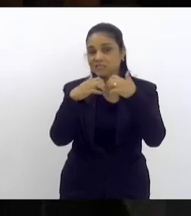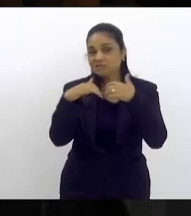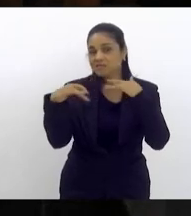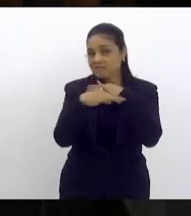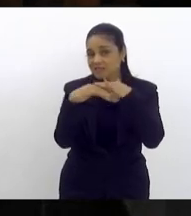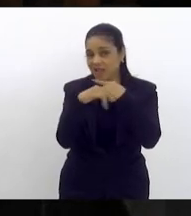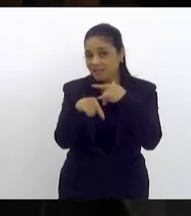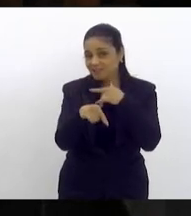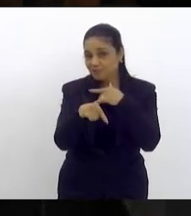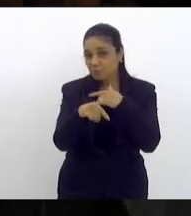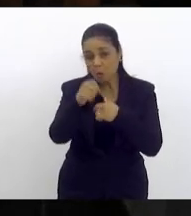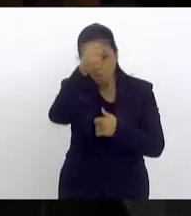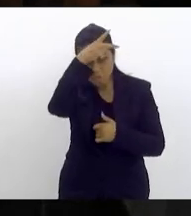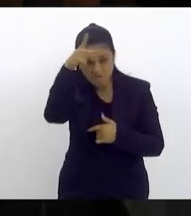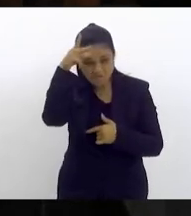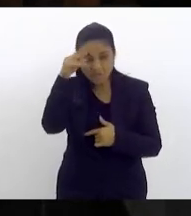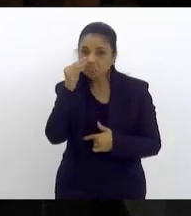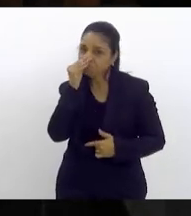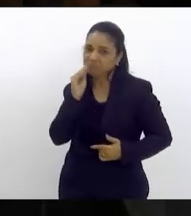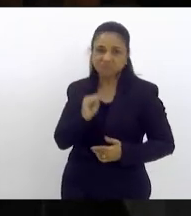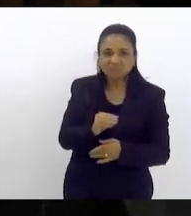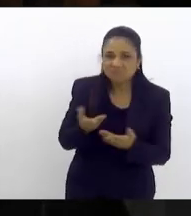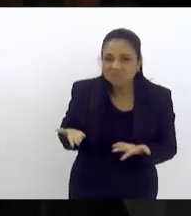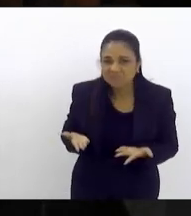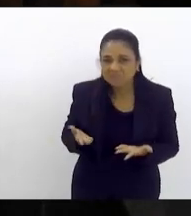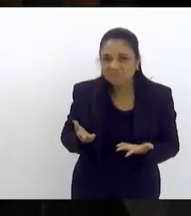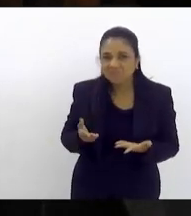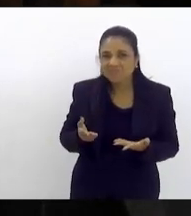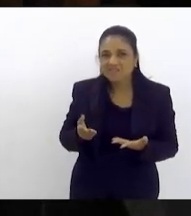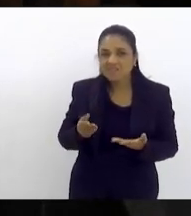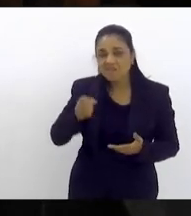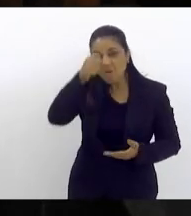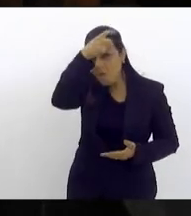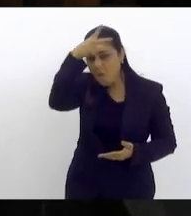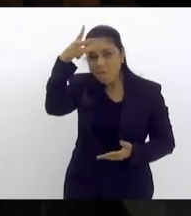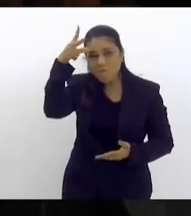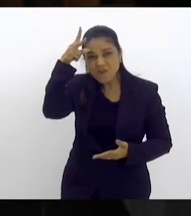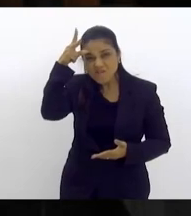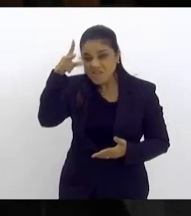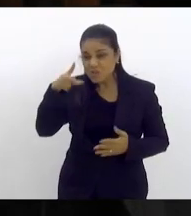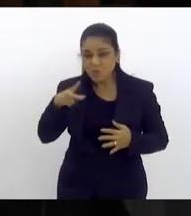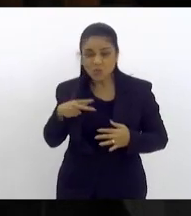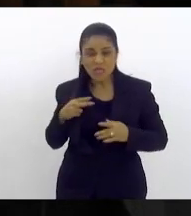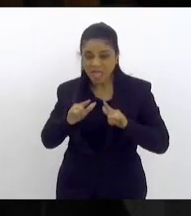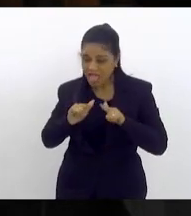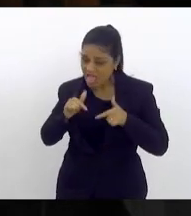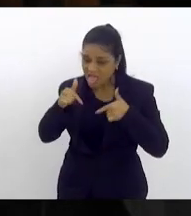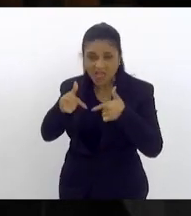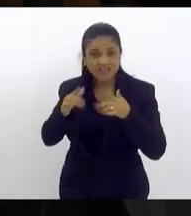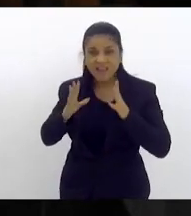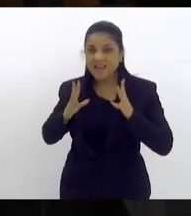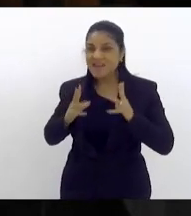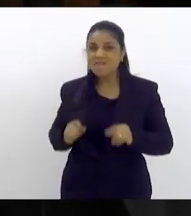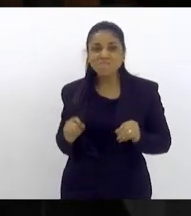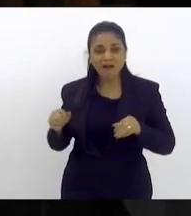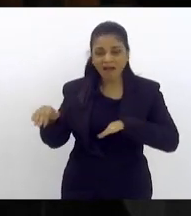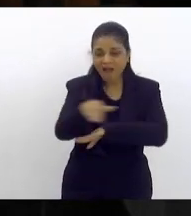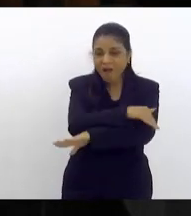tranquilo com a palavra ele não se dignou a limpar as ruas da cidade